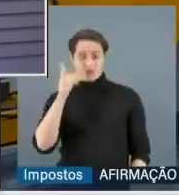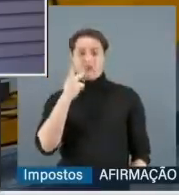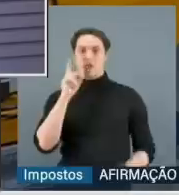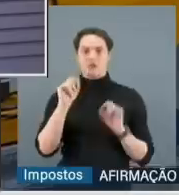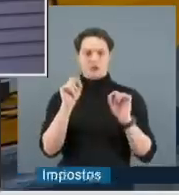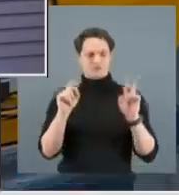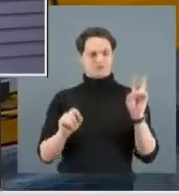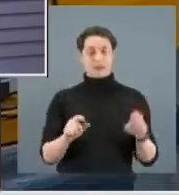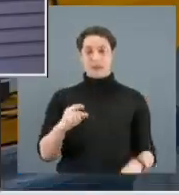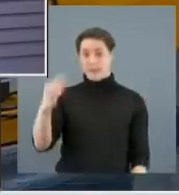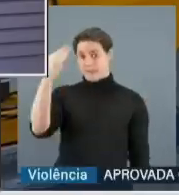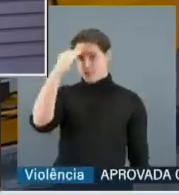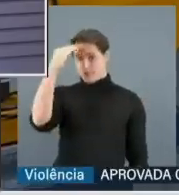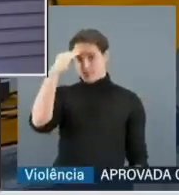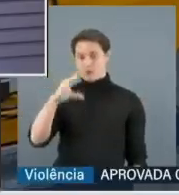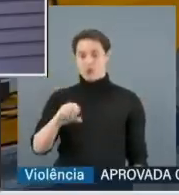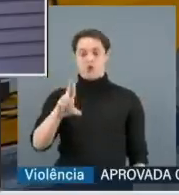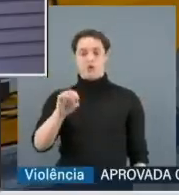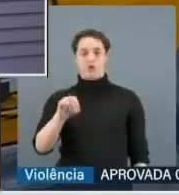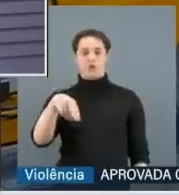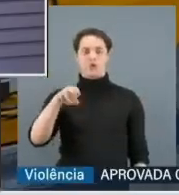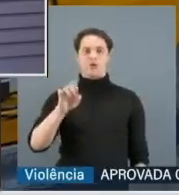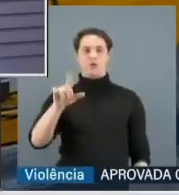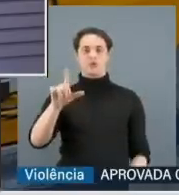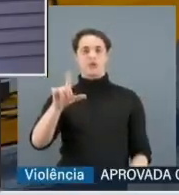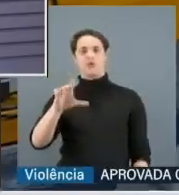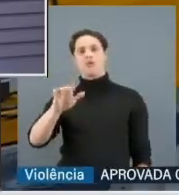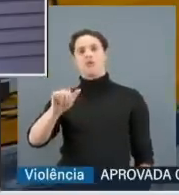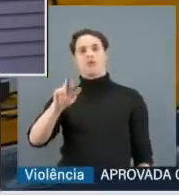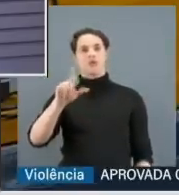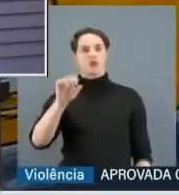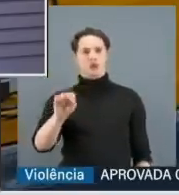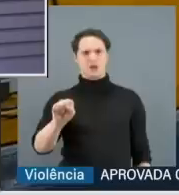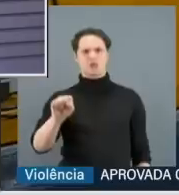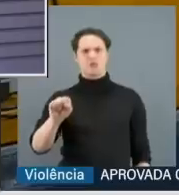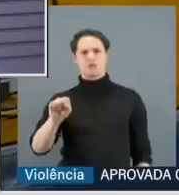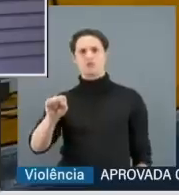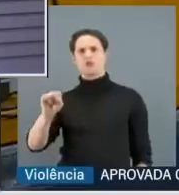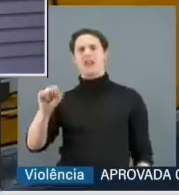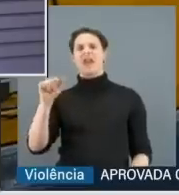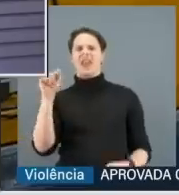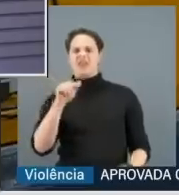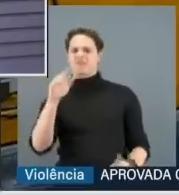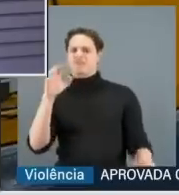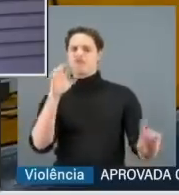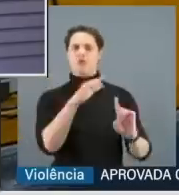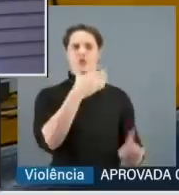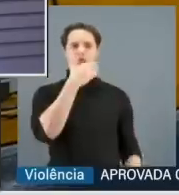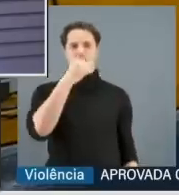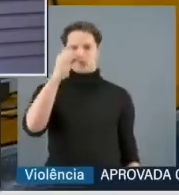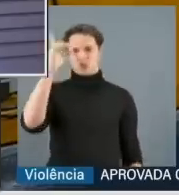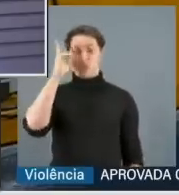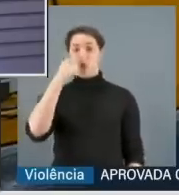acerca dessa oitiva que já dura muitas horas. Na grande maioria das respostas, Mauro Cid permaneceu